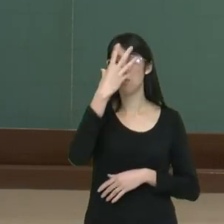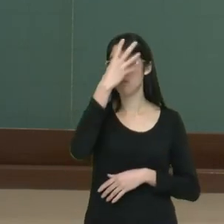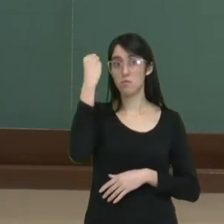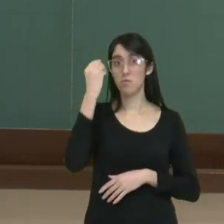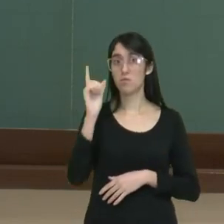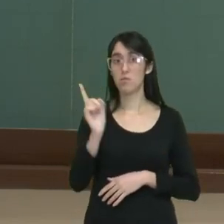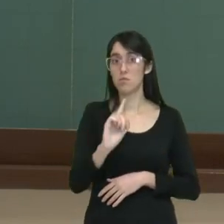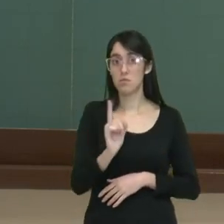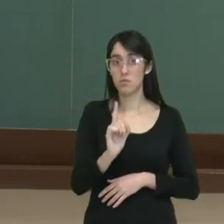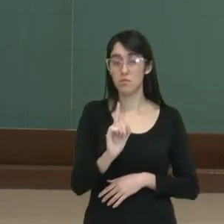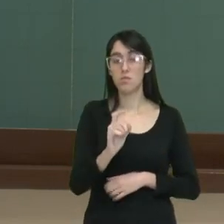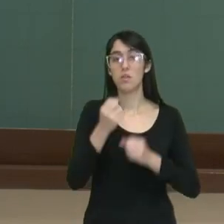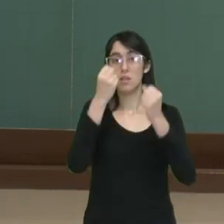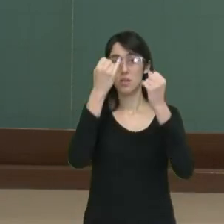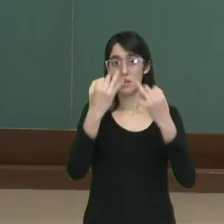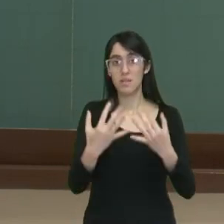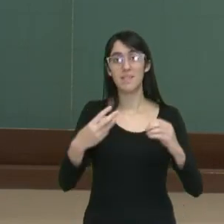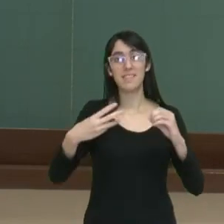nós falamos de célula